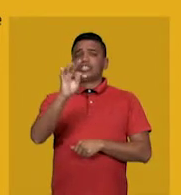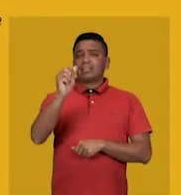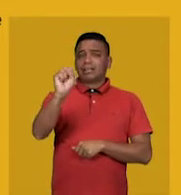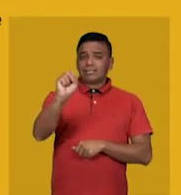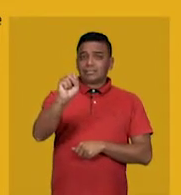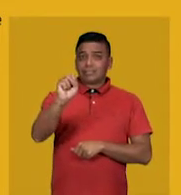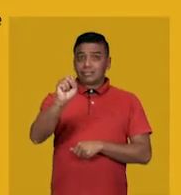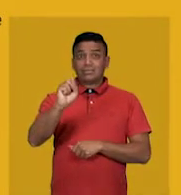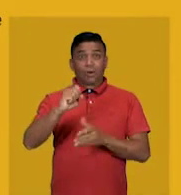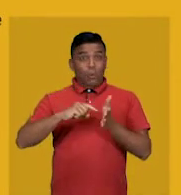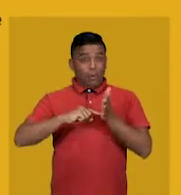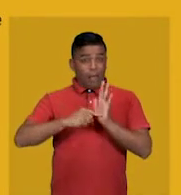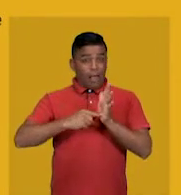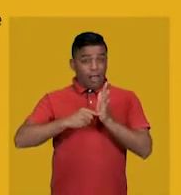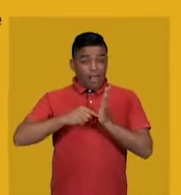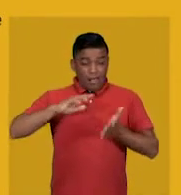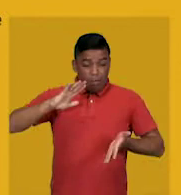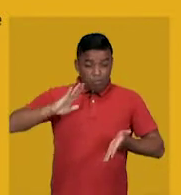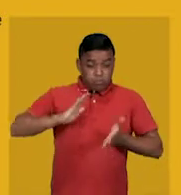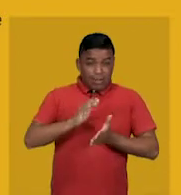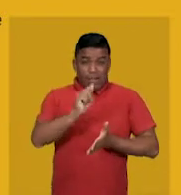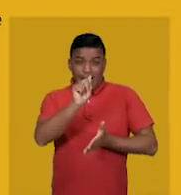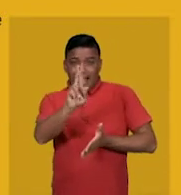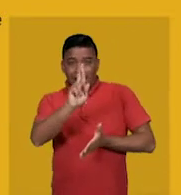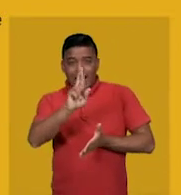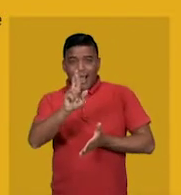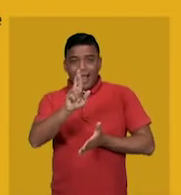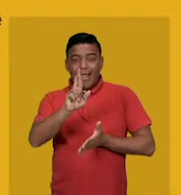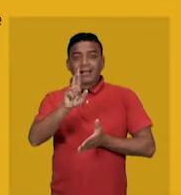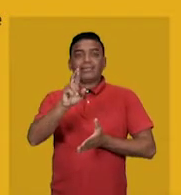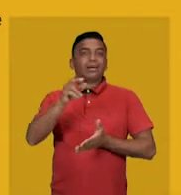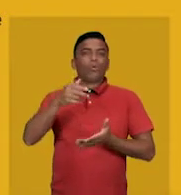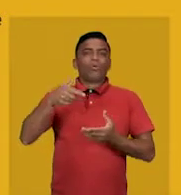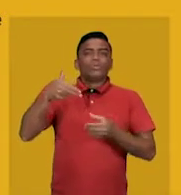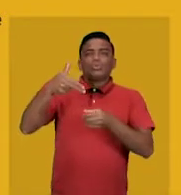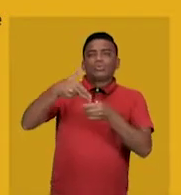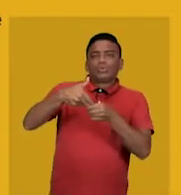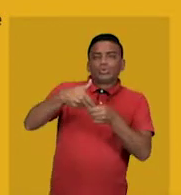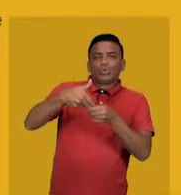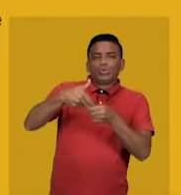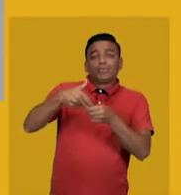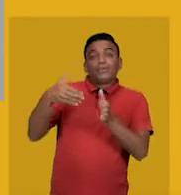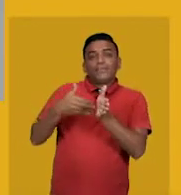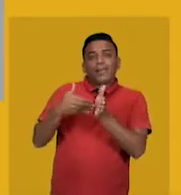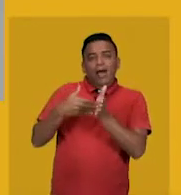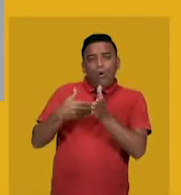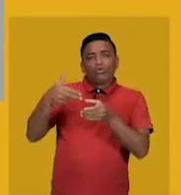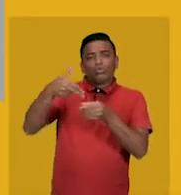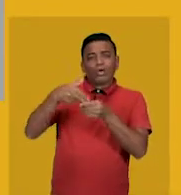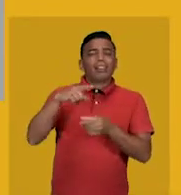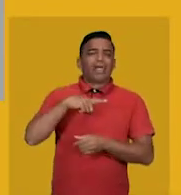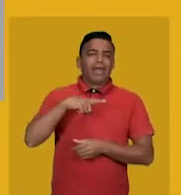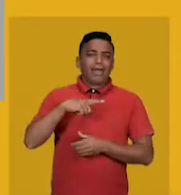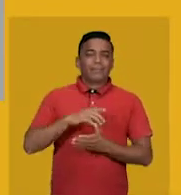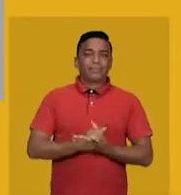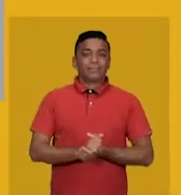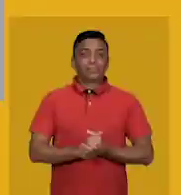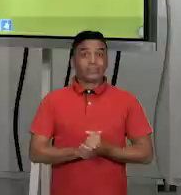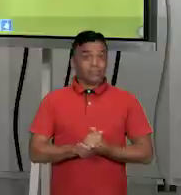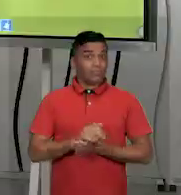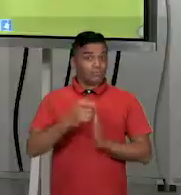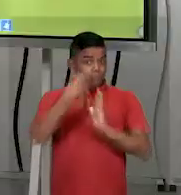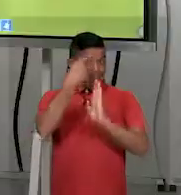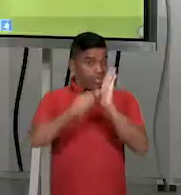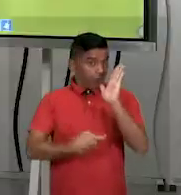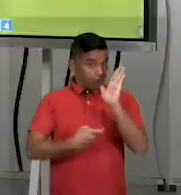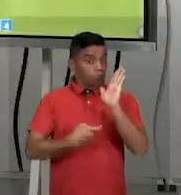pela compressão de ar apenas com a injeção de combustível no final. Vamos lá. Ele disse no texto